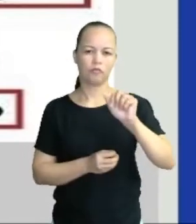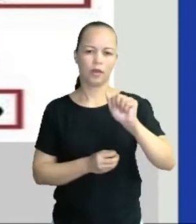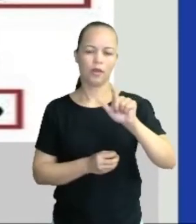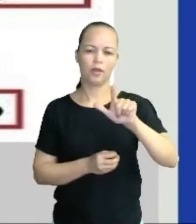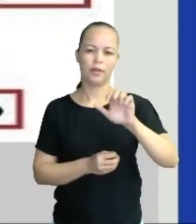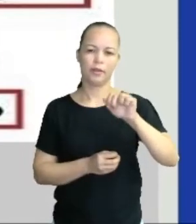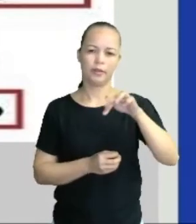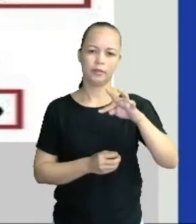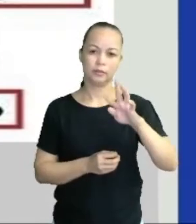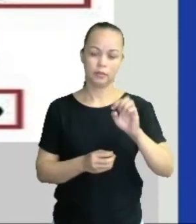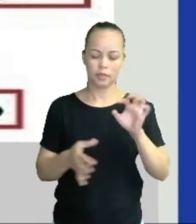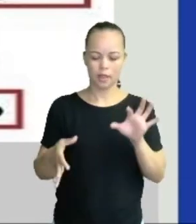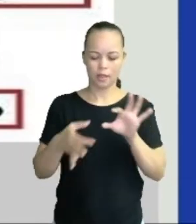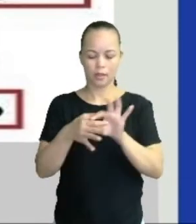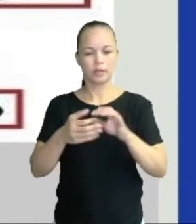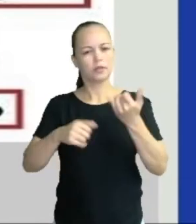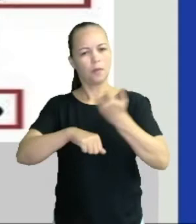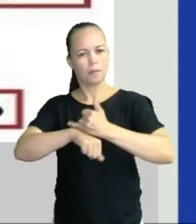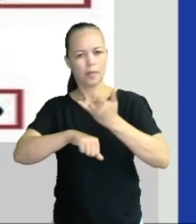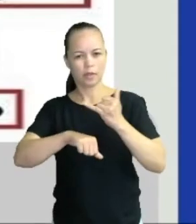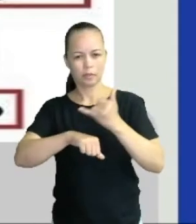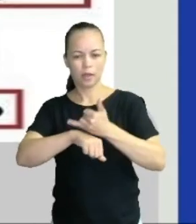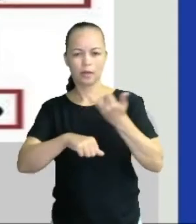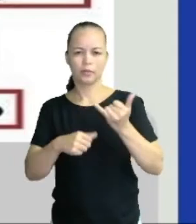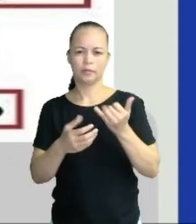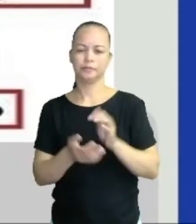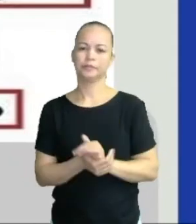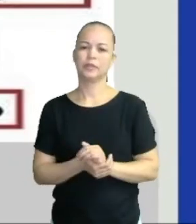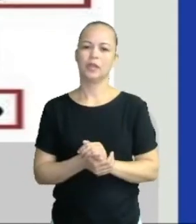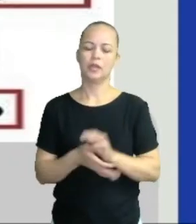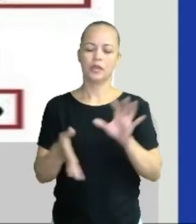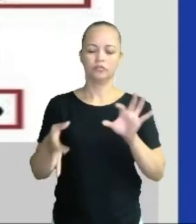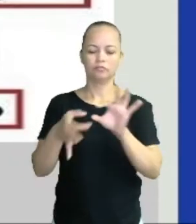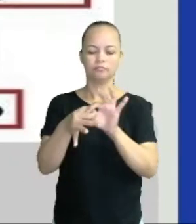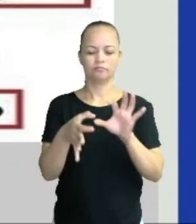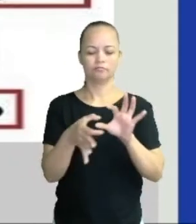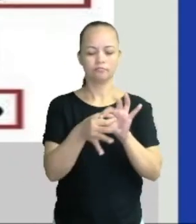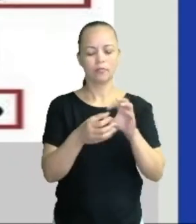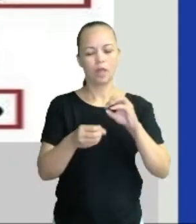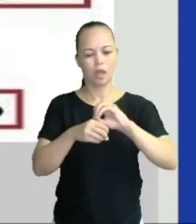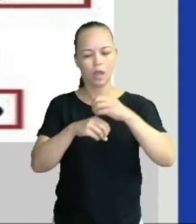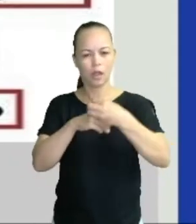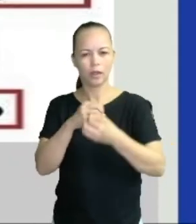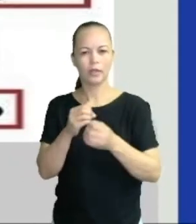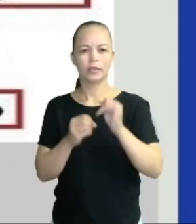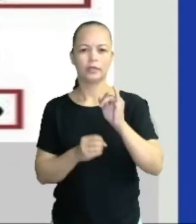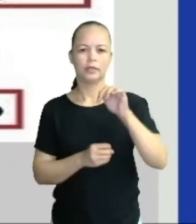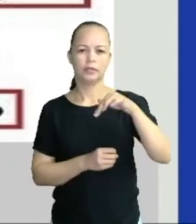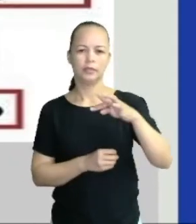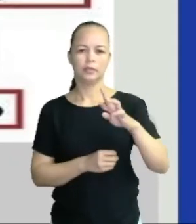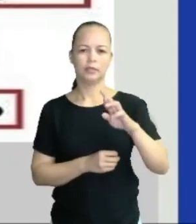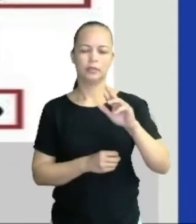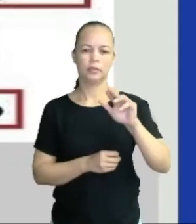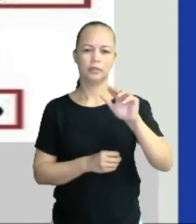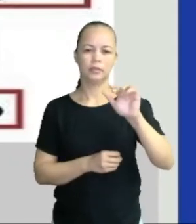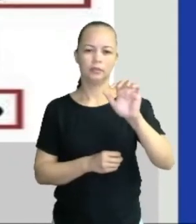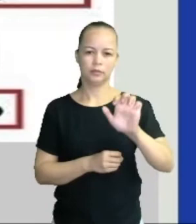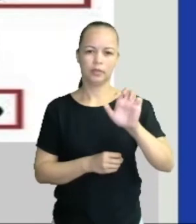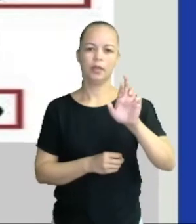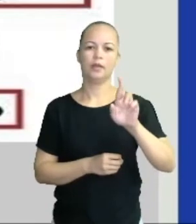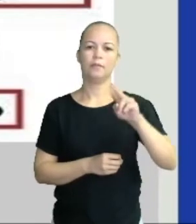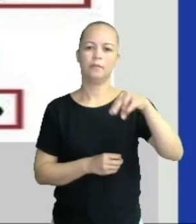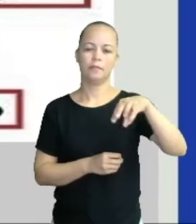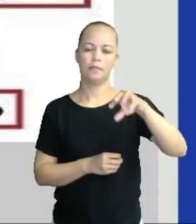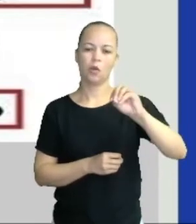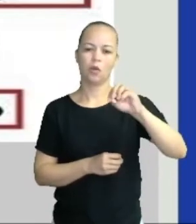é ligações metálicas. E as ligações intermoleculares, que aí vai formar as chamadas pontes de hidrogênio, que